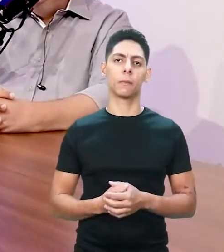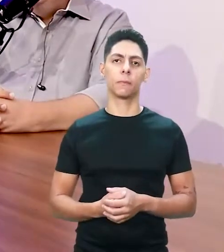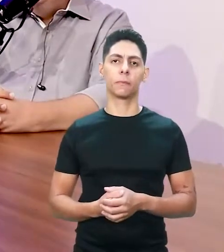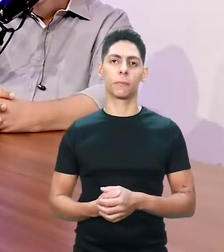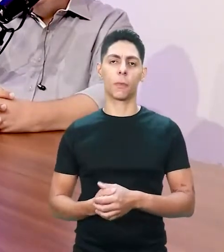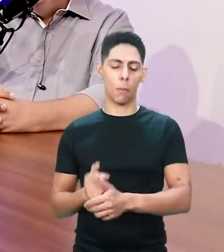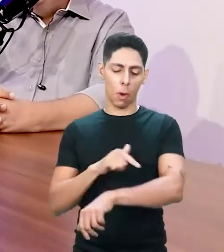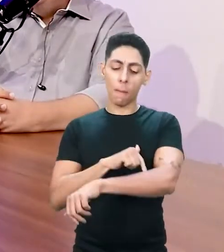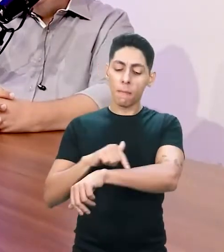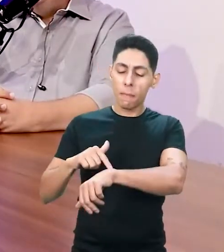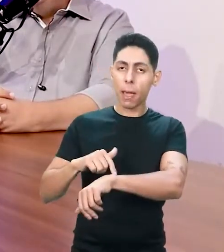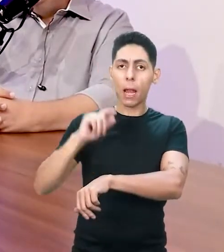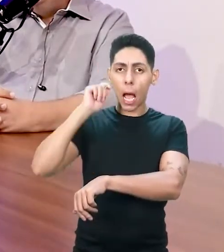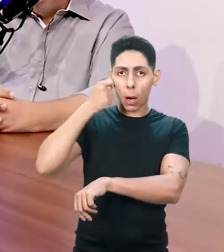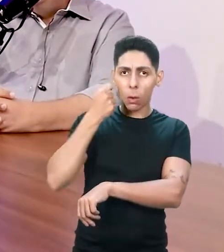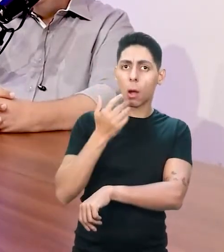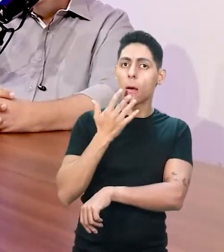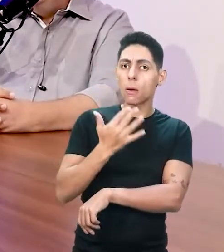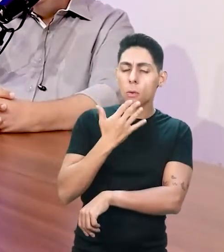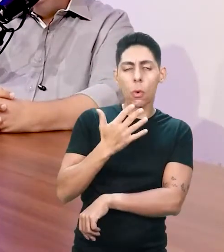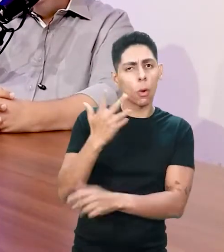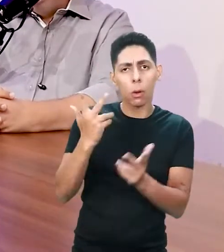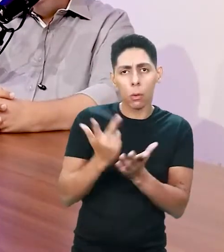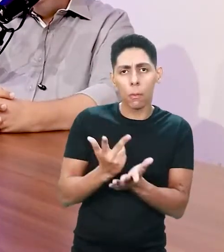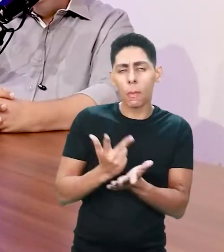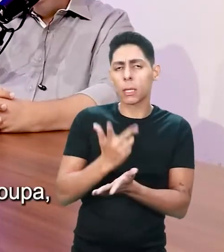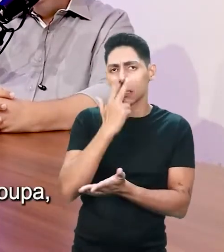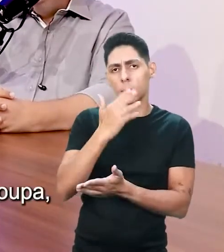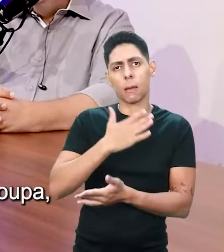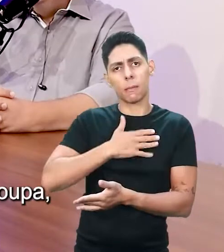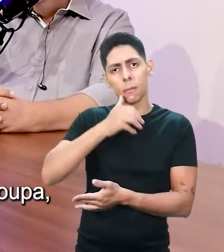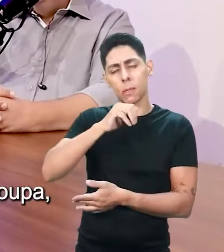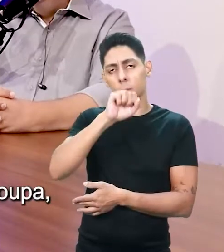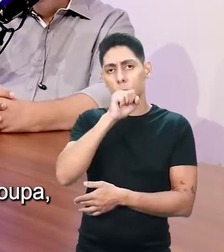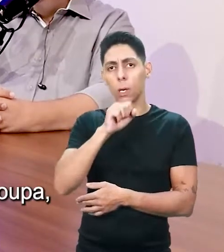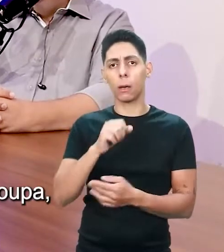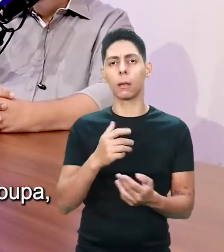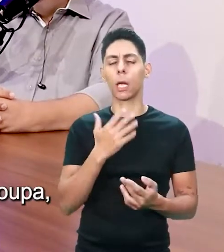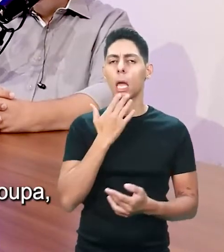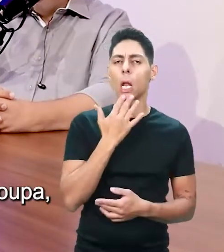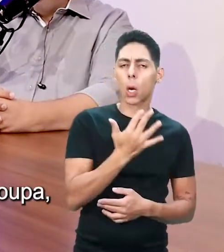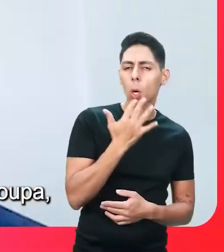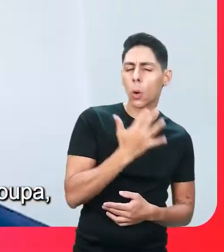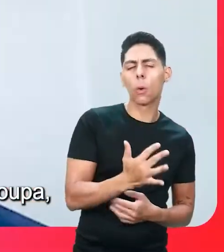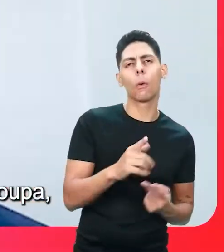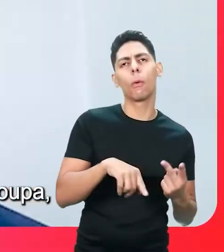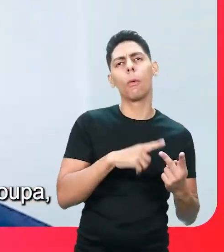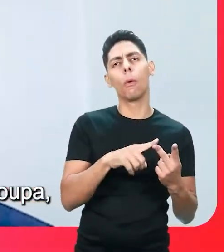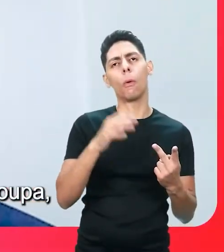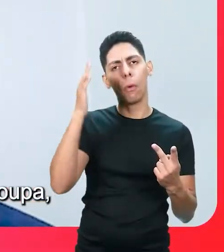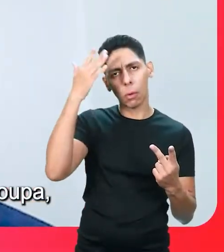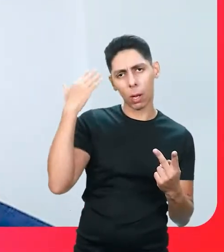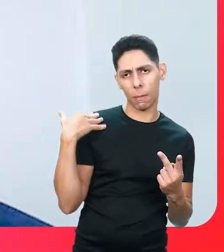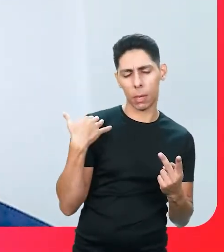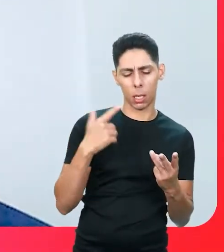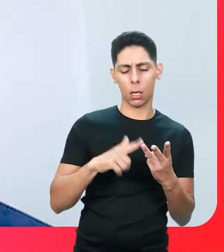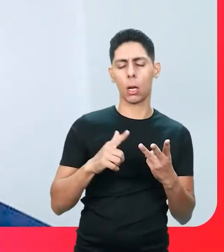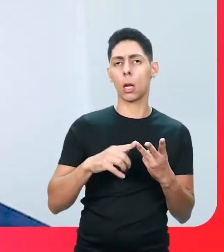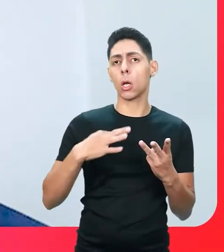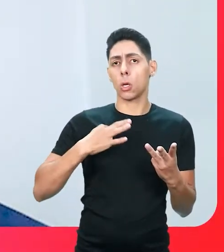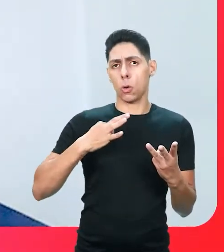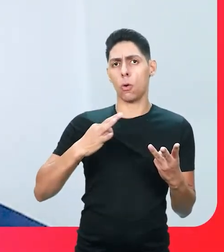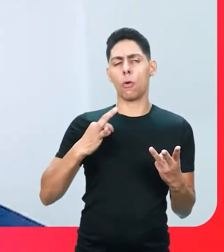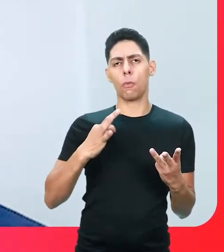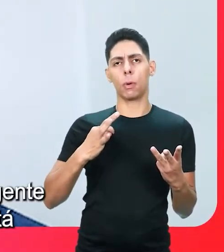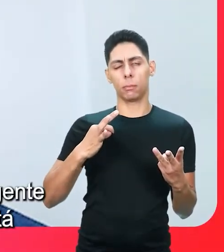minha mãe, o jeito do cabelo, e estava usando uma roupa de cor... Minhas referências, né? Cor de pele, cabelo, roupa. Eu memorizo muito que roupa a pessoa